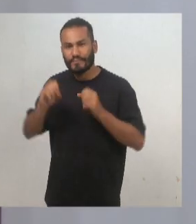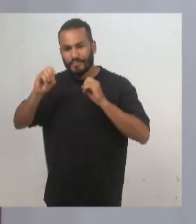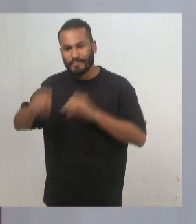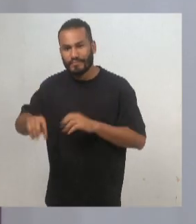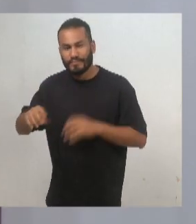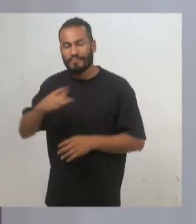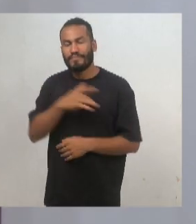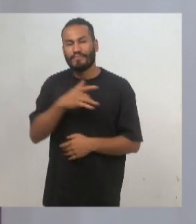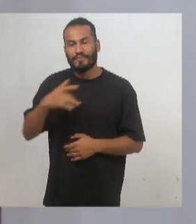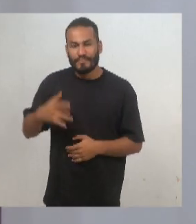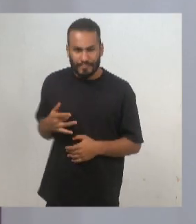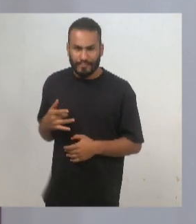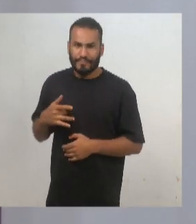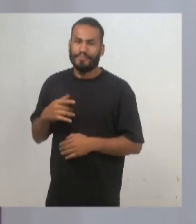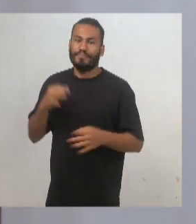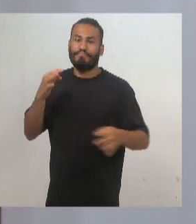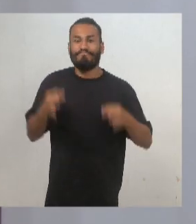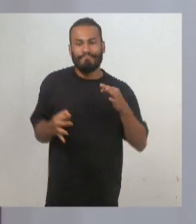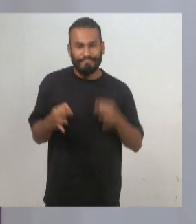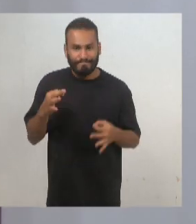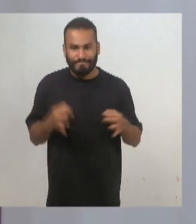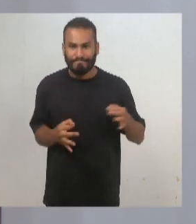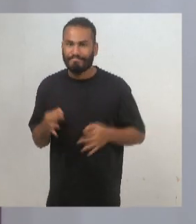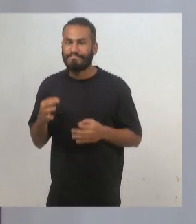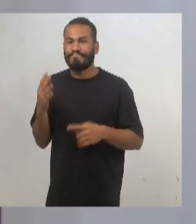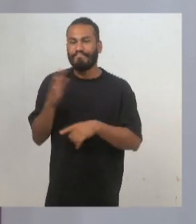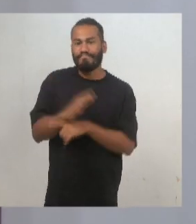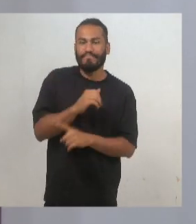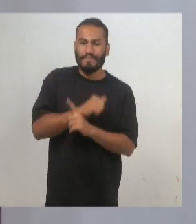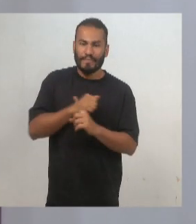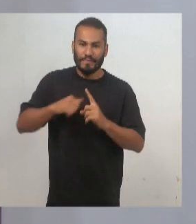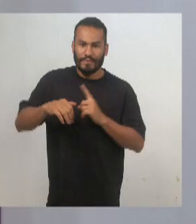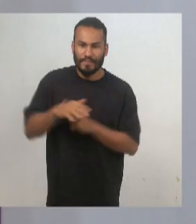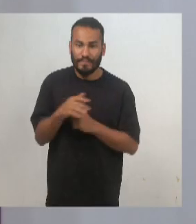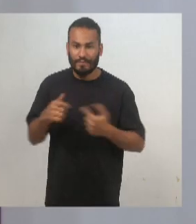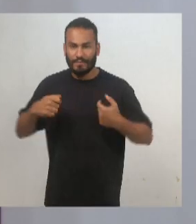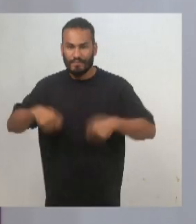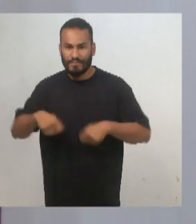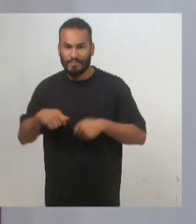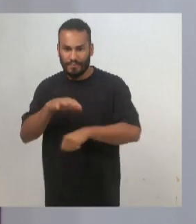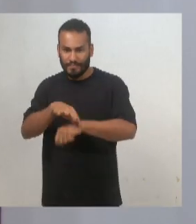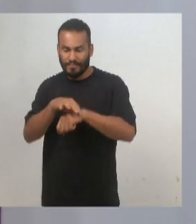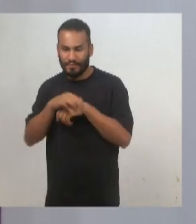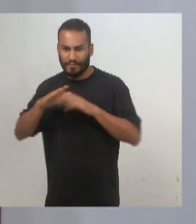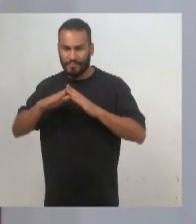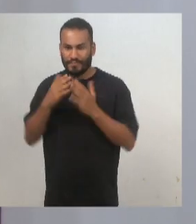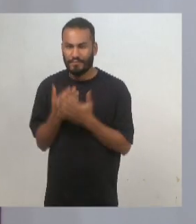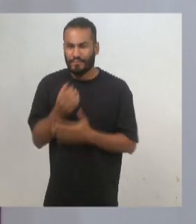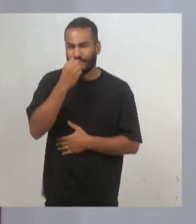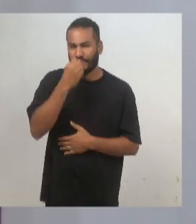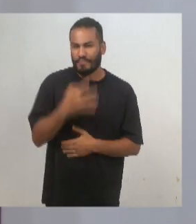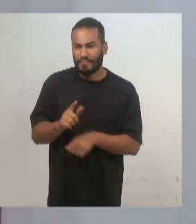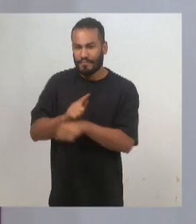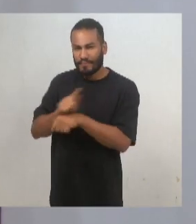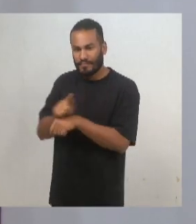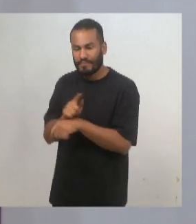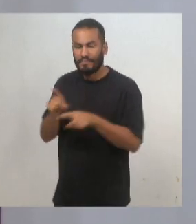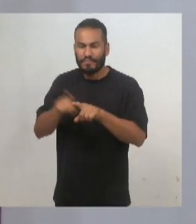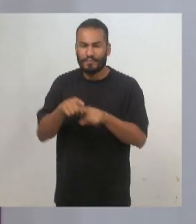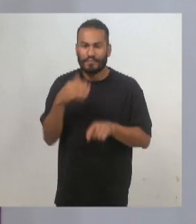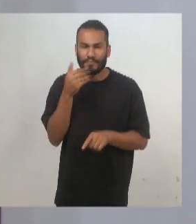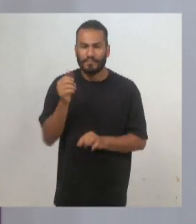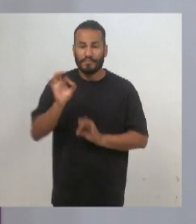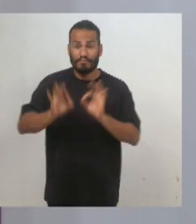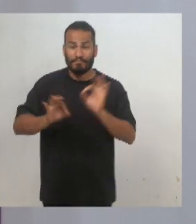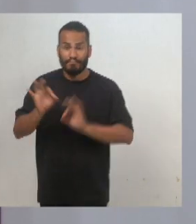educação, a saúde, a justiça e a assistência social. É necessário garantir escola com boas gestões e com melhor